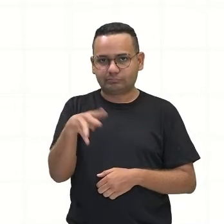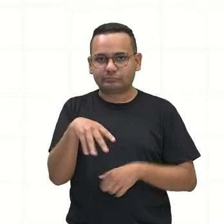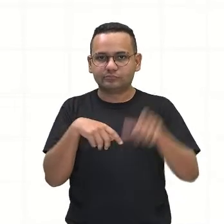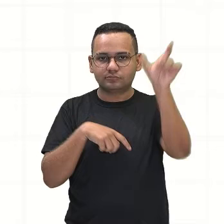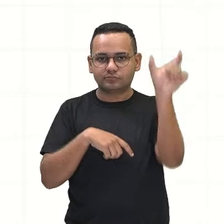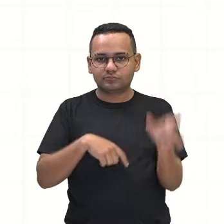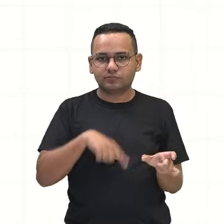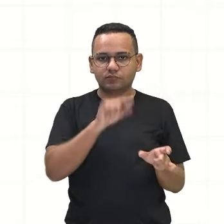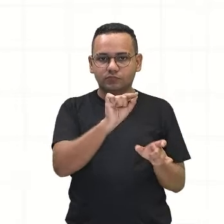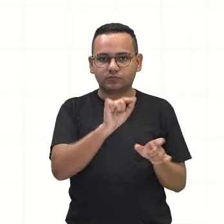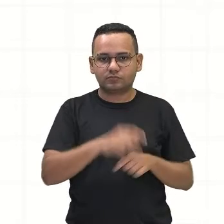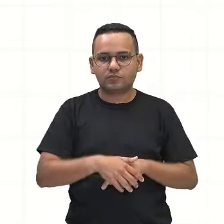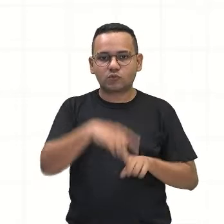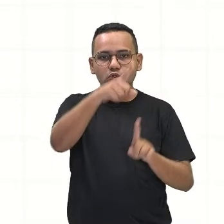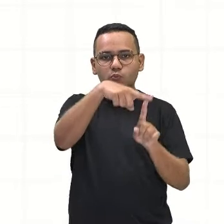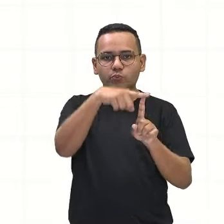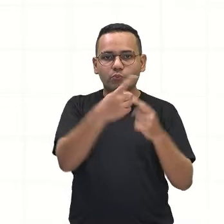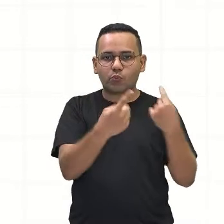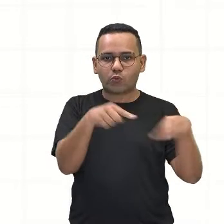né, ó,